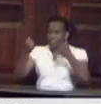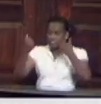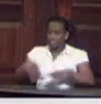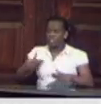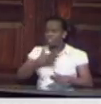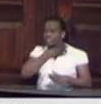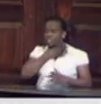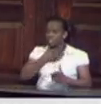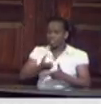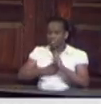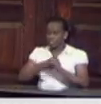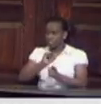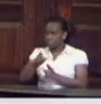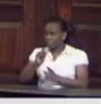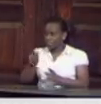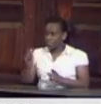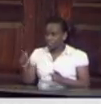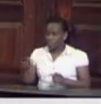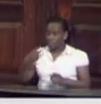crescerem